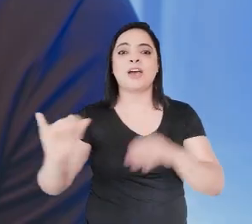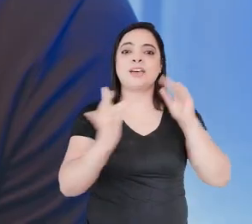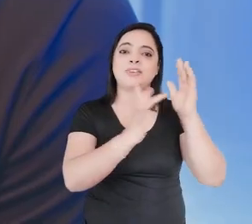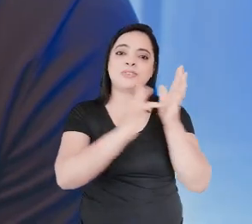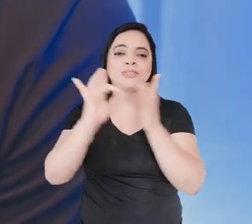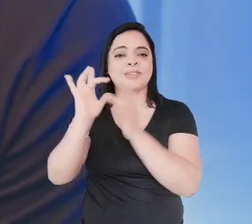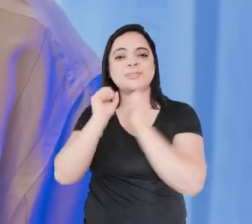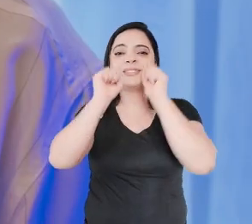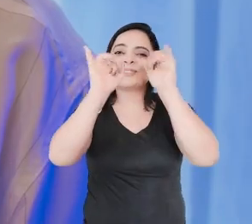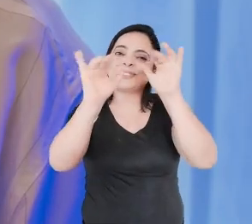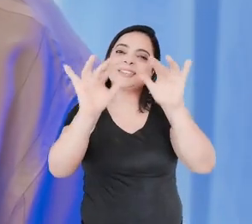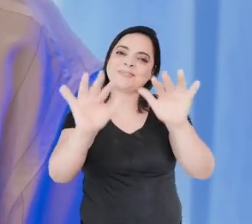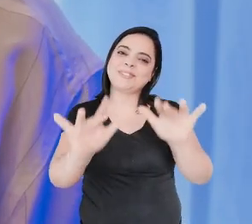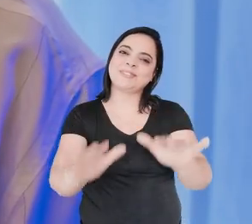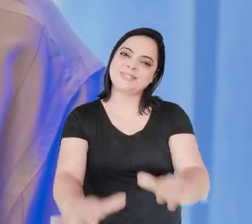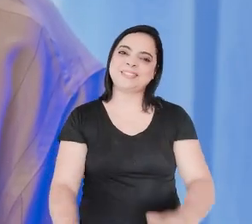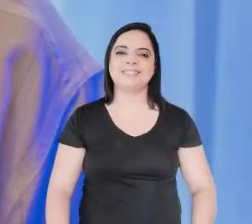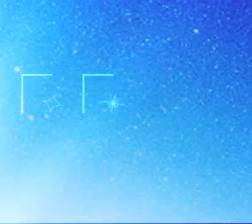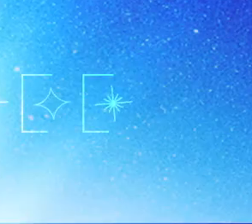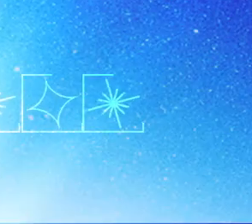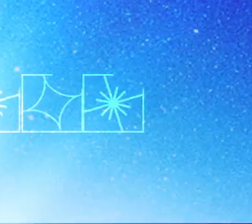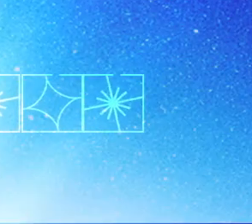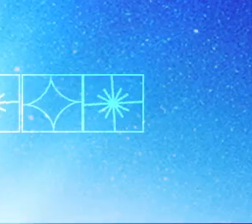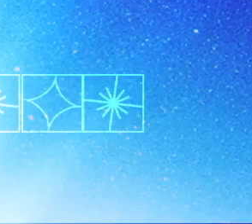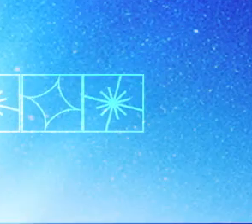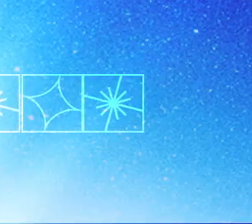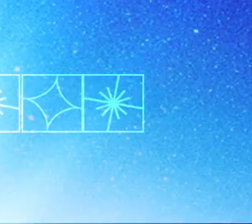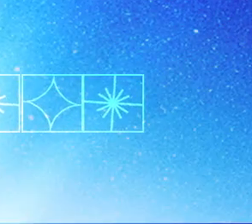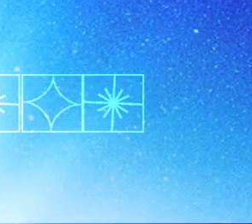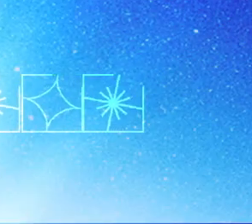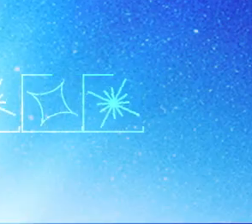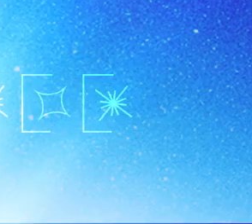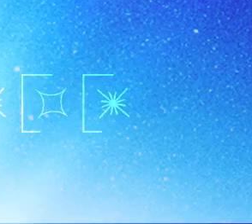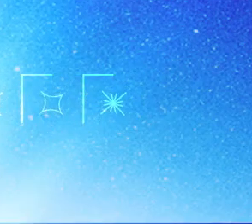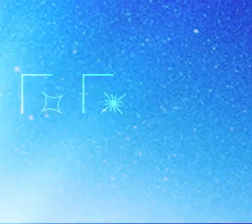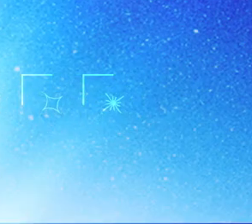Deus menino, nos abençoar. Câmara Municipal de Uberlândia.